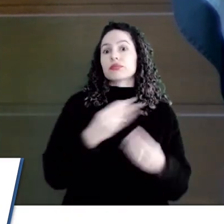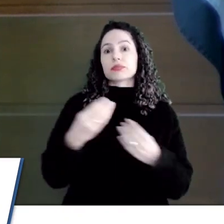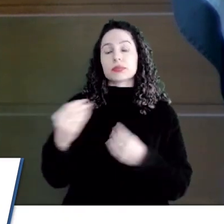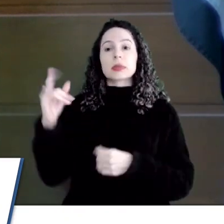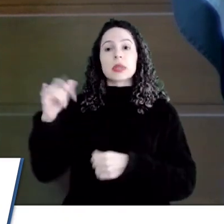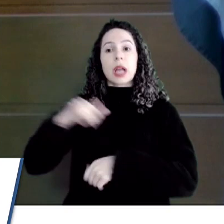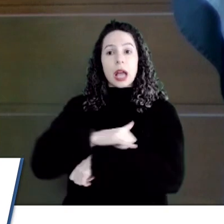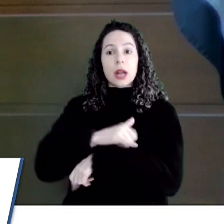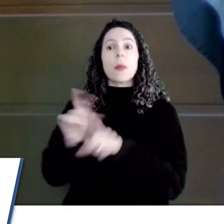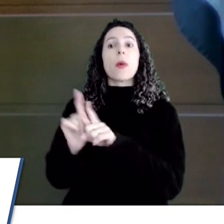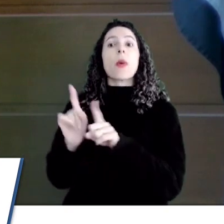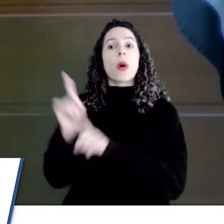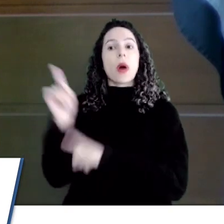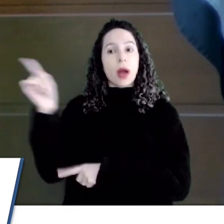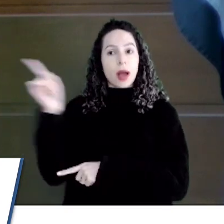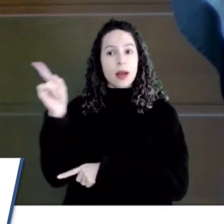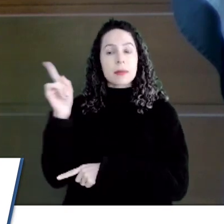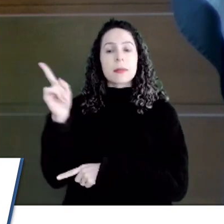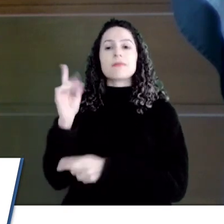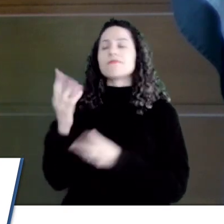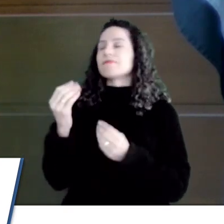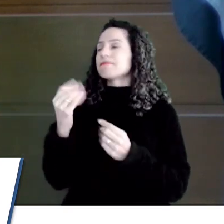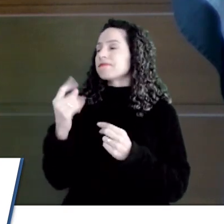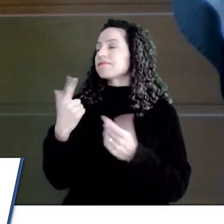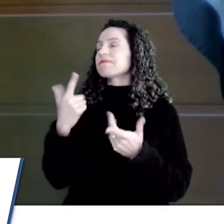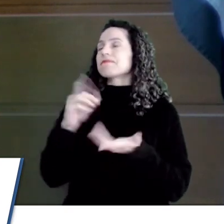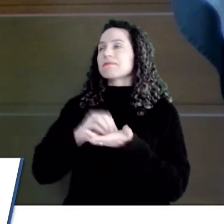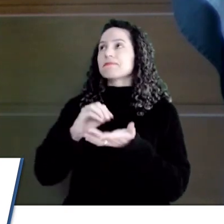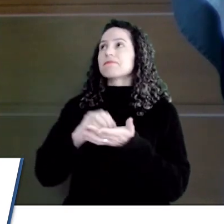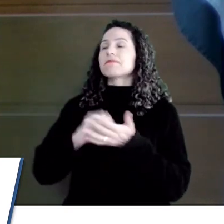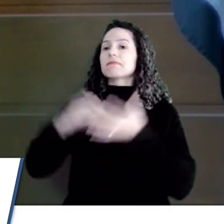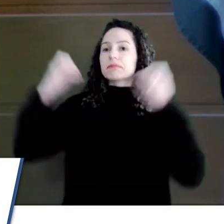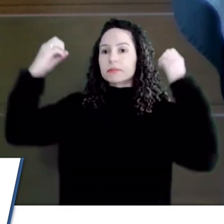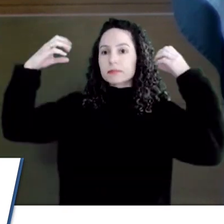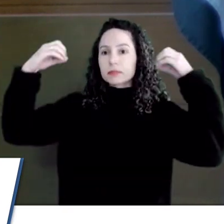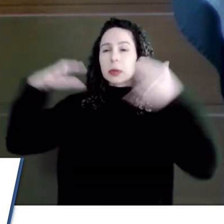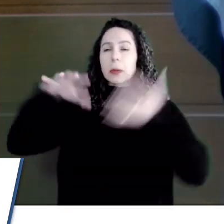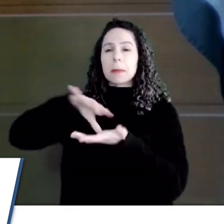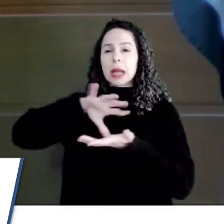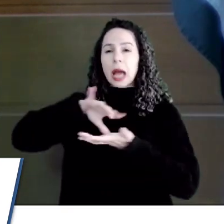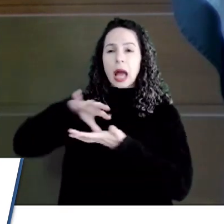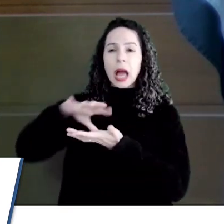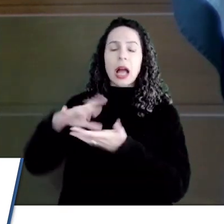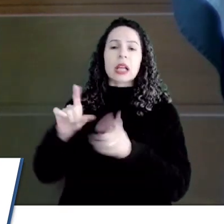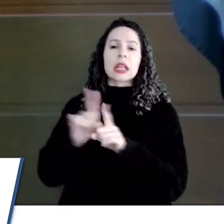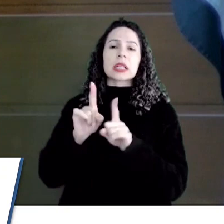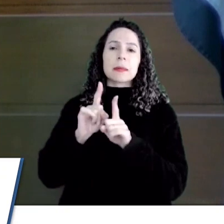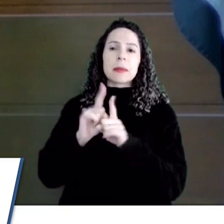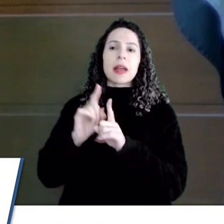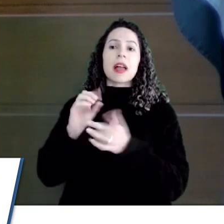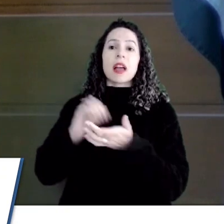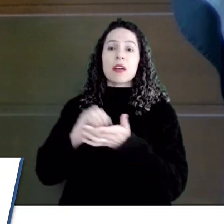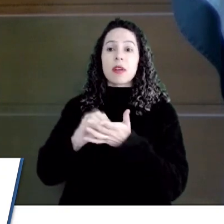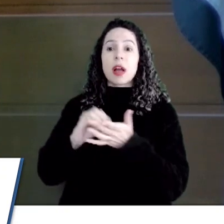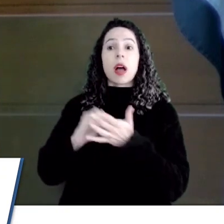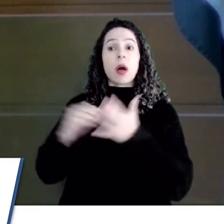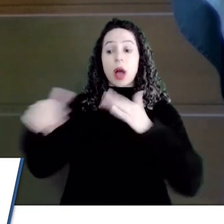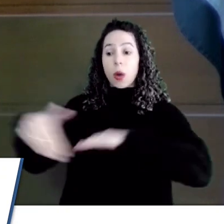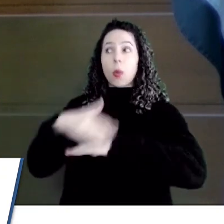também, muitos questionamentos de iluminação pública em praças e até faltas de ruas mesmo que está